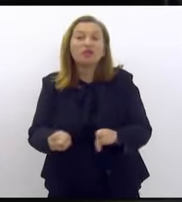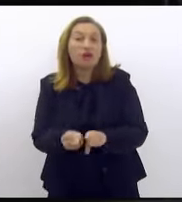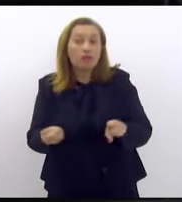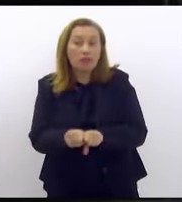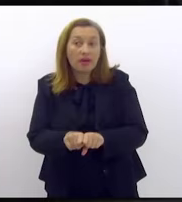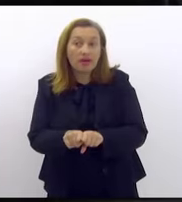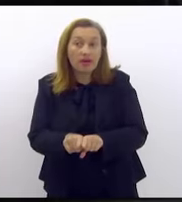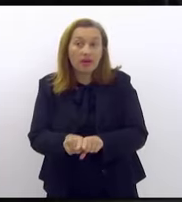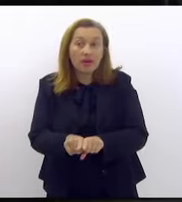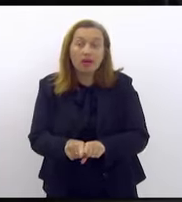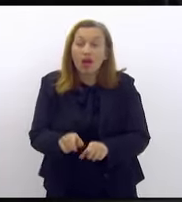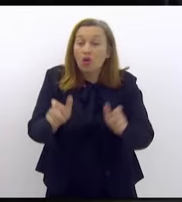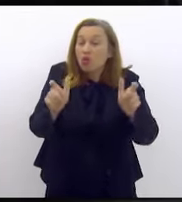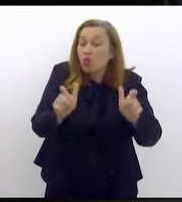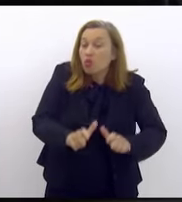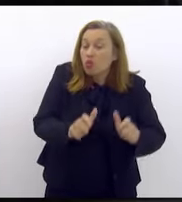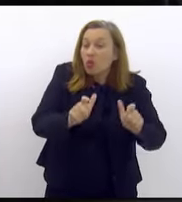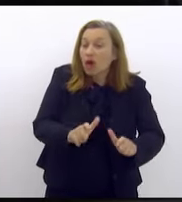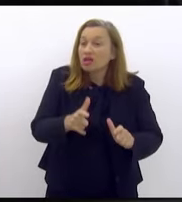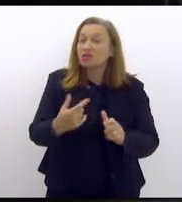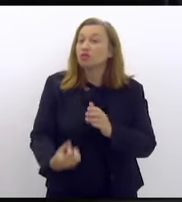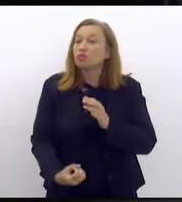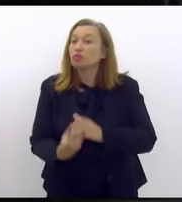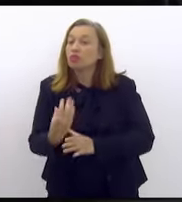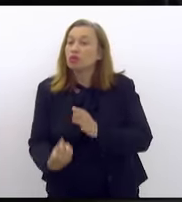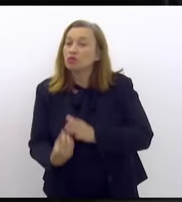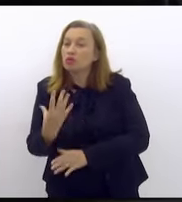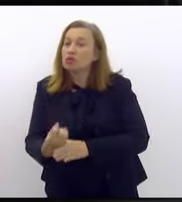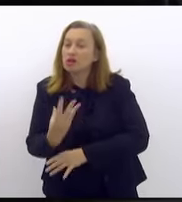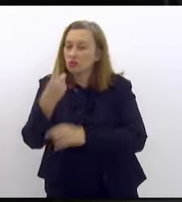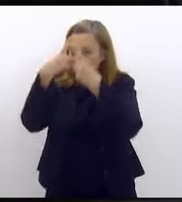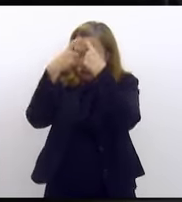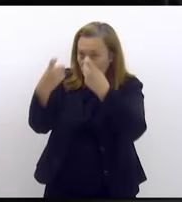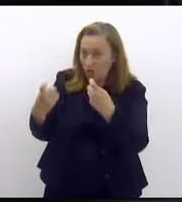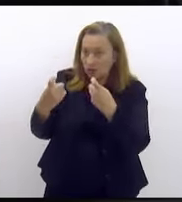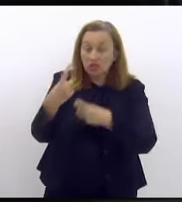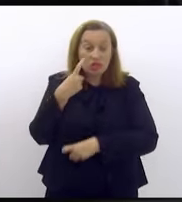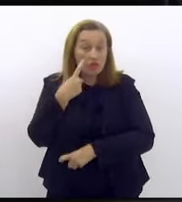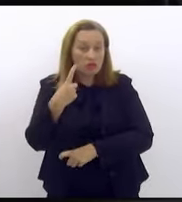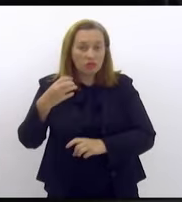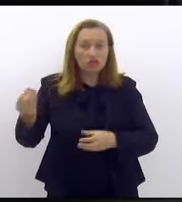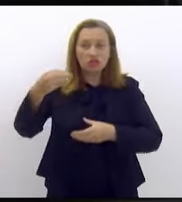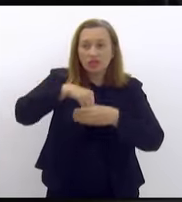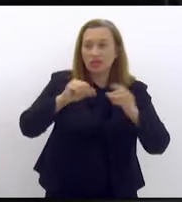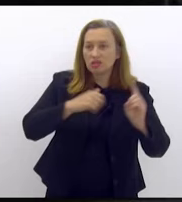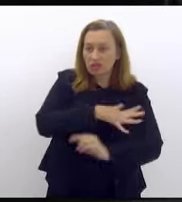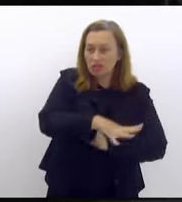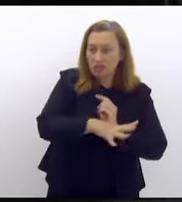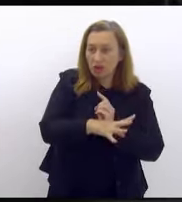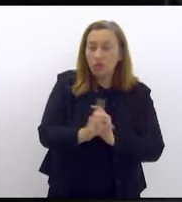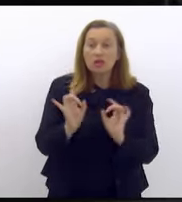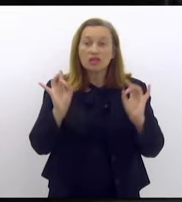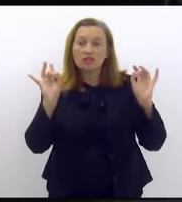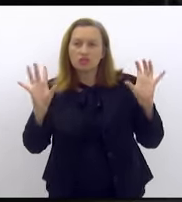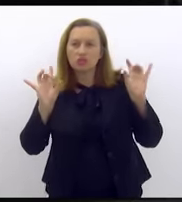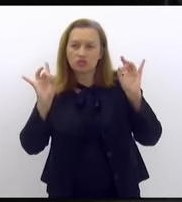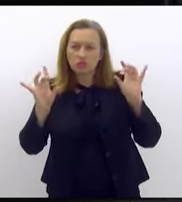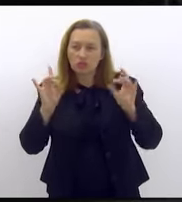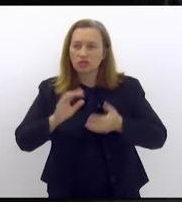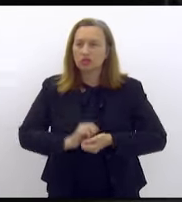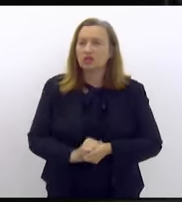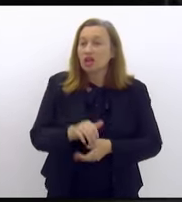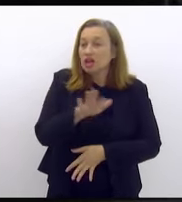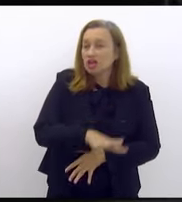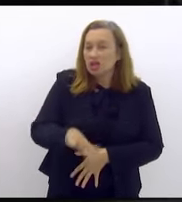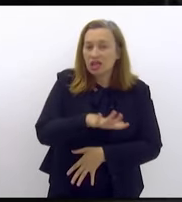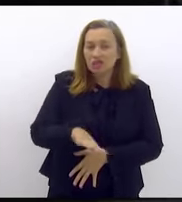é esse espaço de reprodução das violências que vemos na nossa sociedade, em especial para